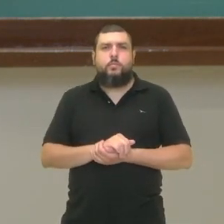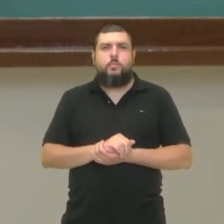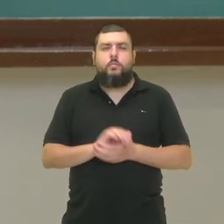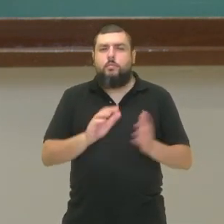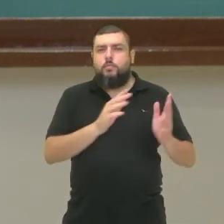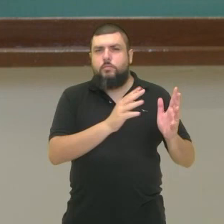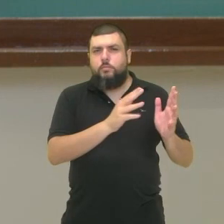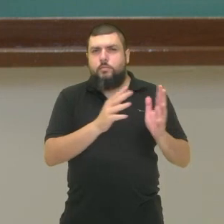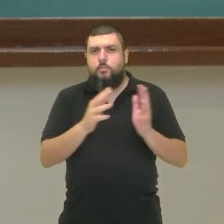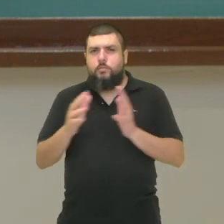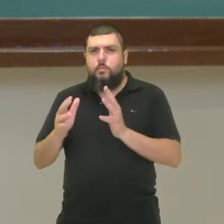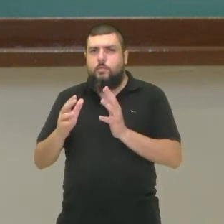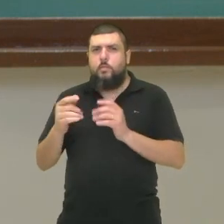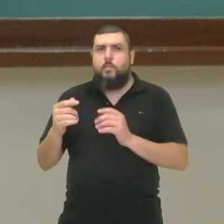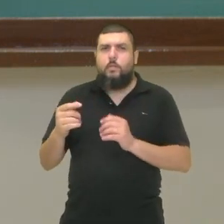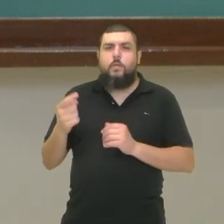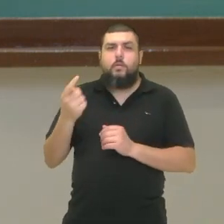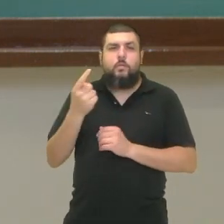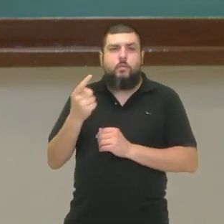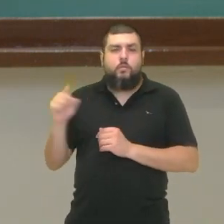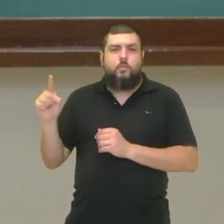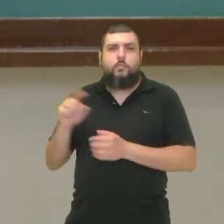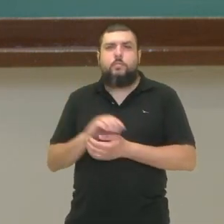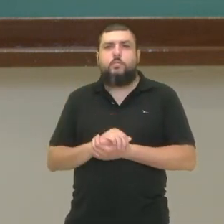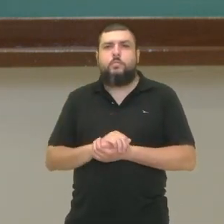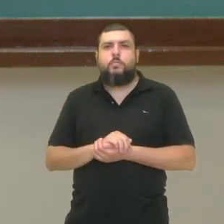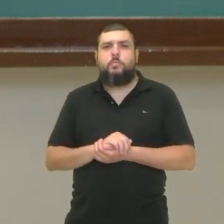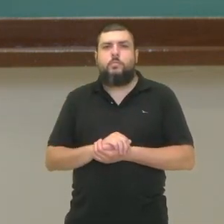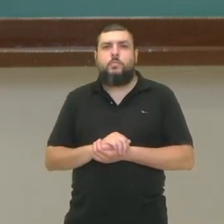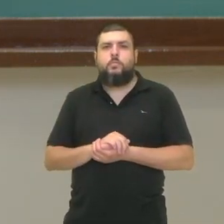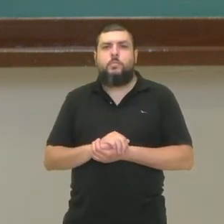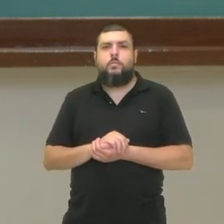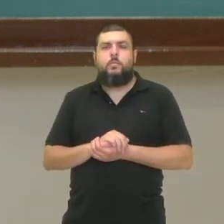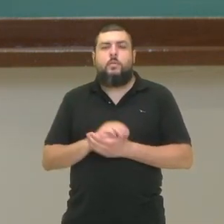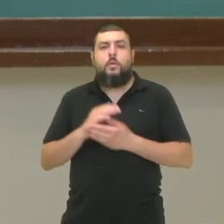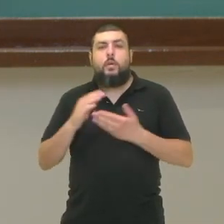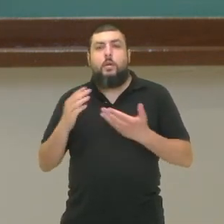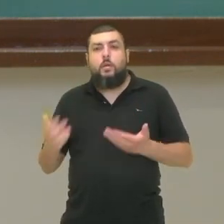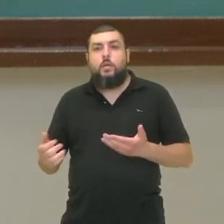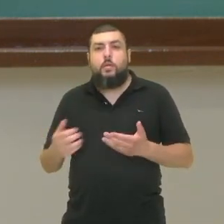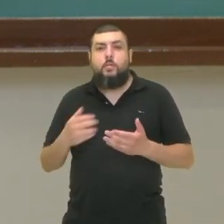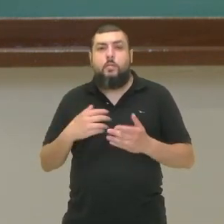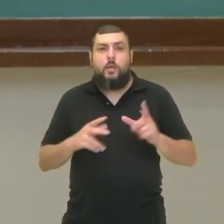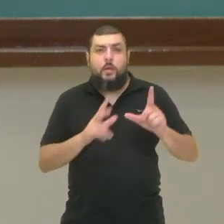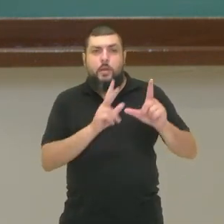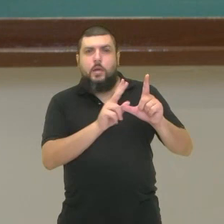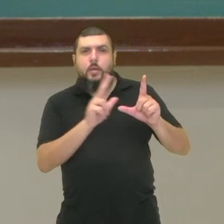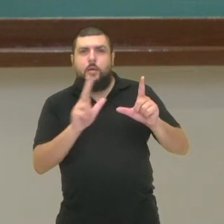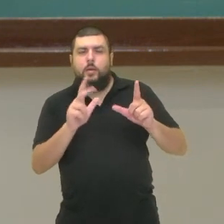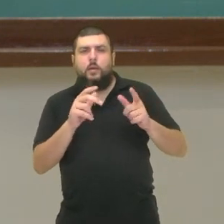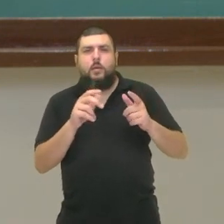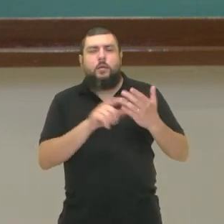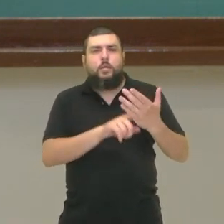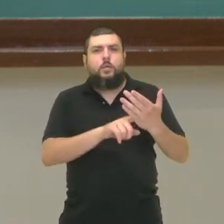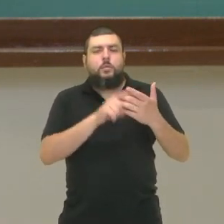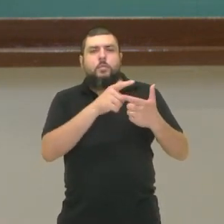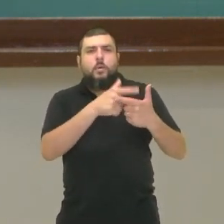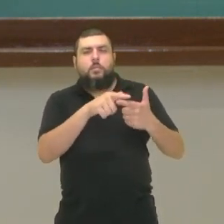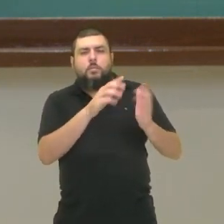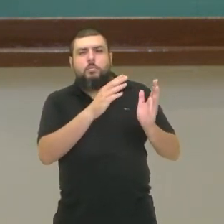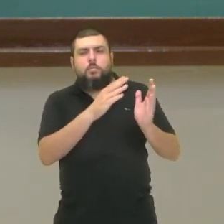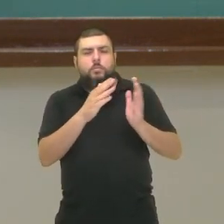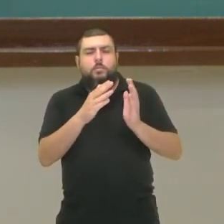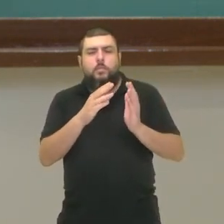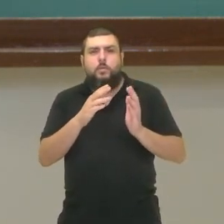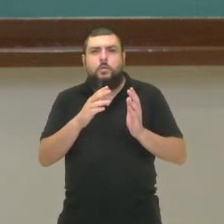final, ó, feito isso, o conflito vivenciado na série não se tornará na realidade. Por quê? Porque eu já